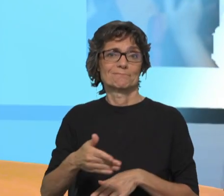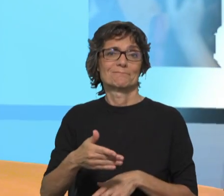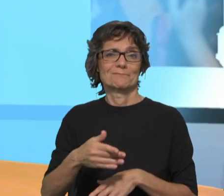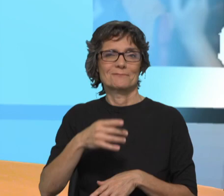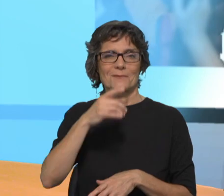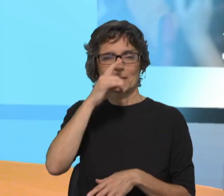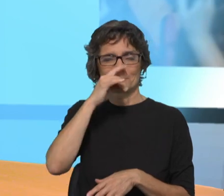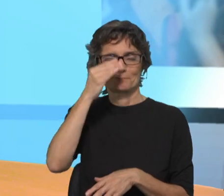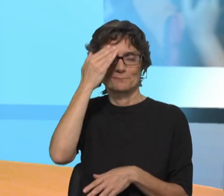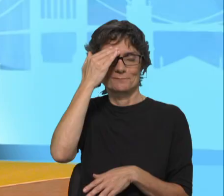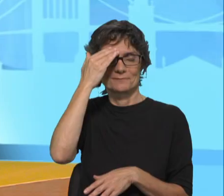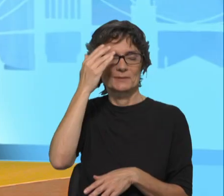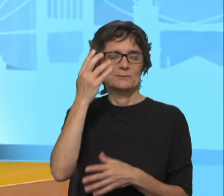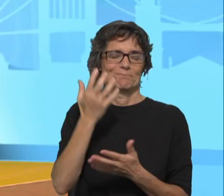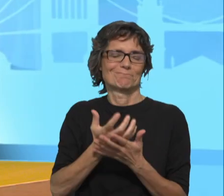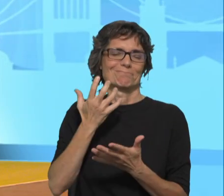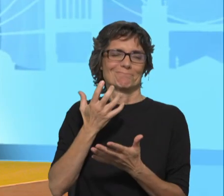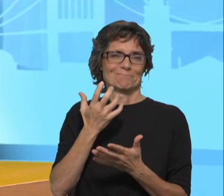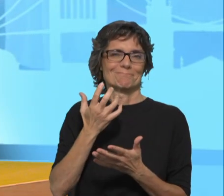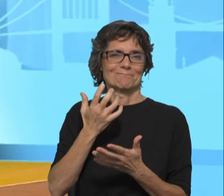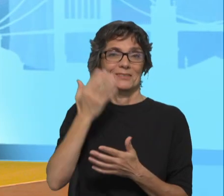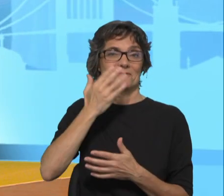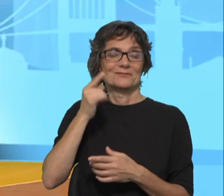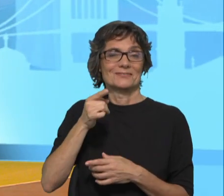memória ficar mais viva, não é? Estamos a poucos dias